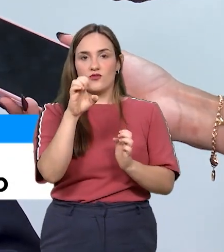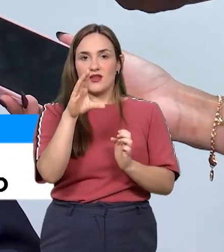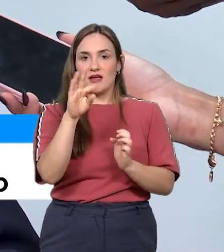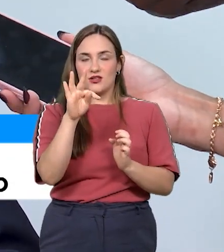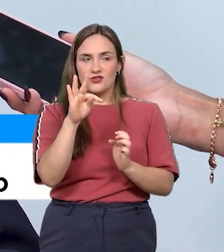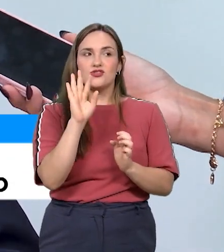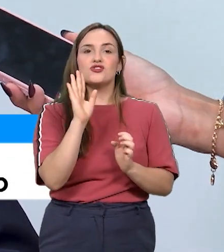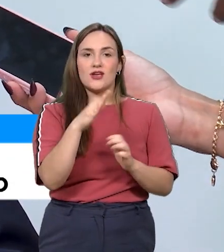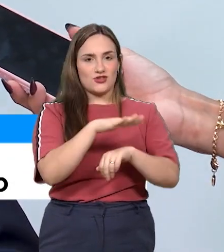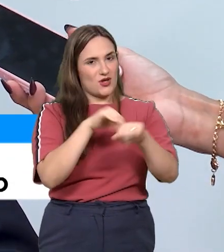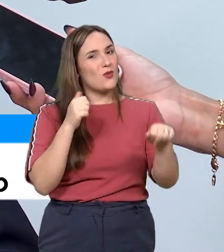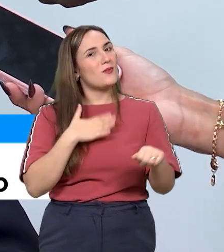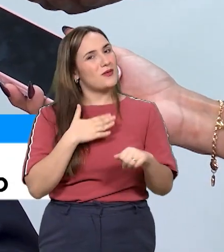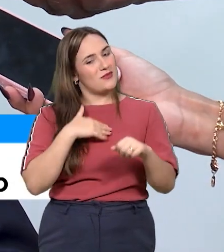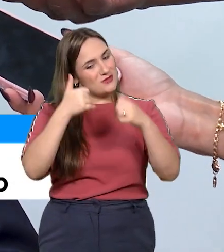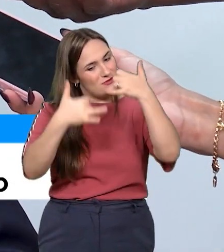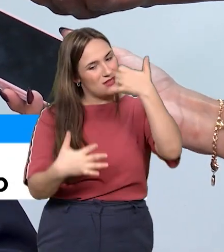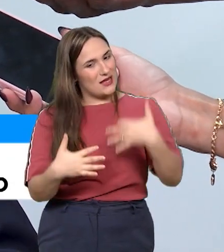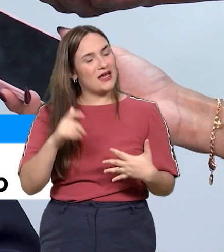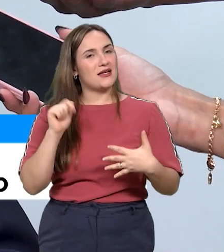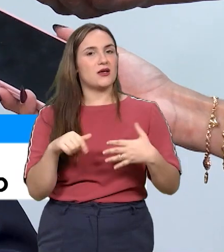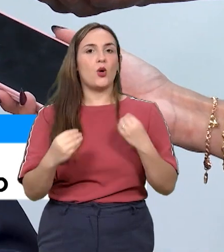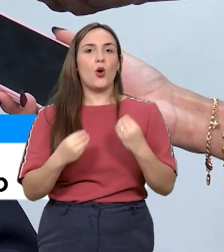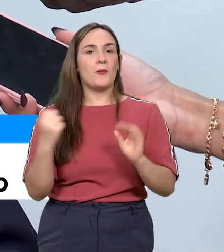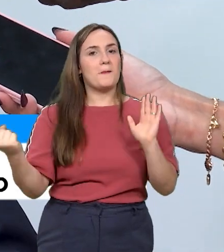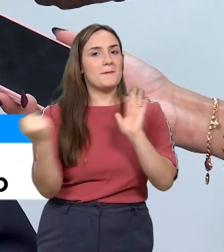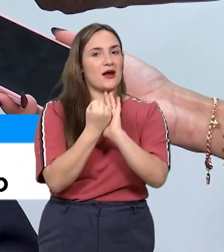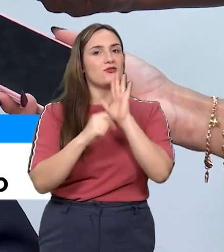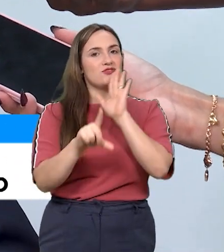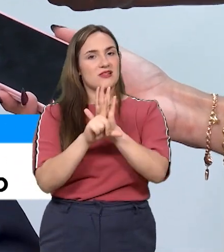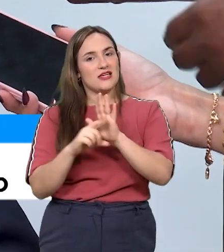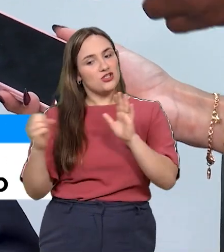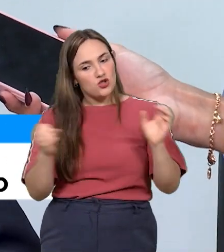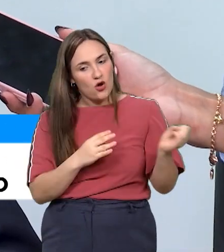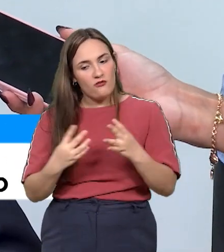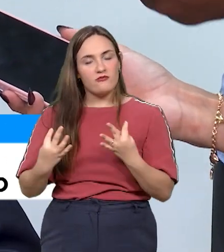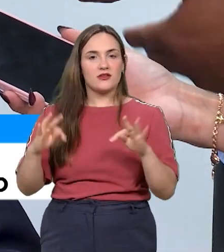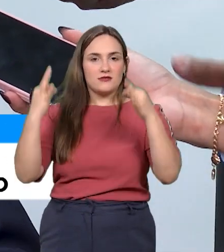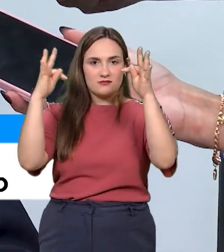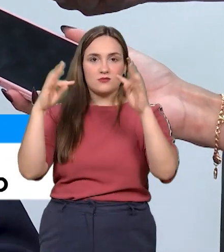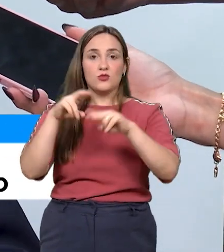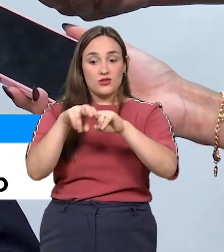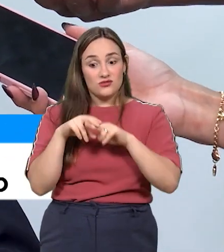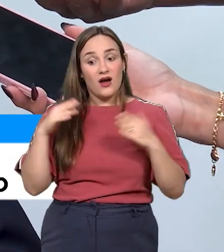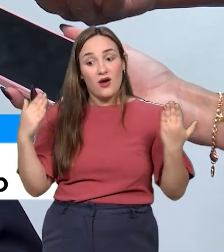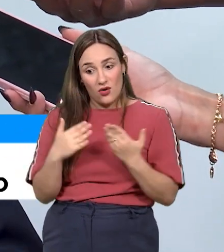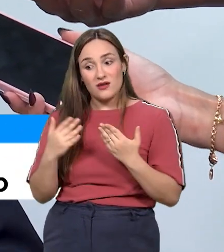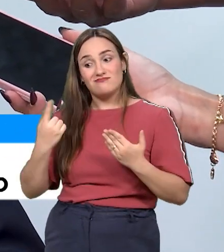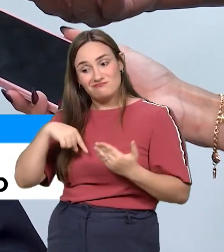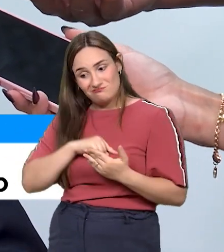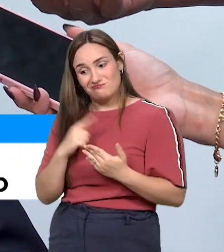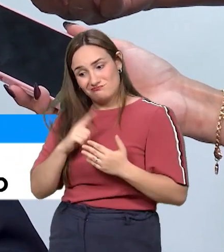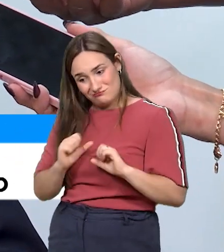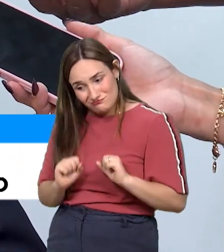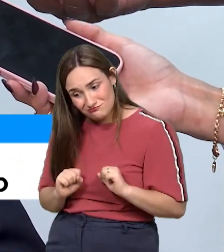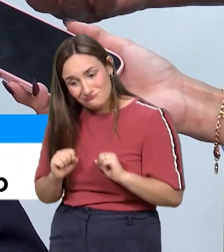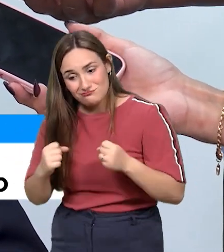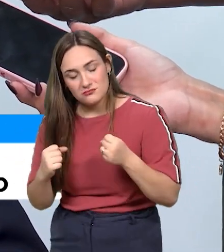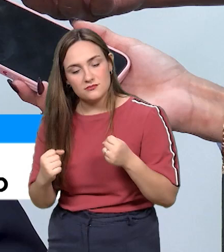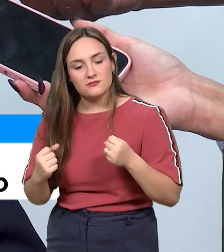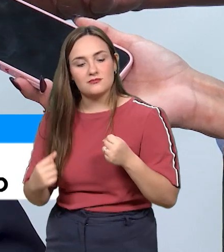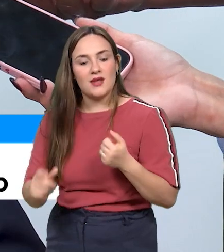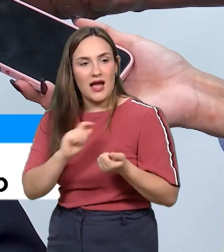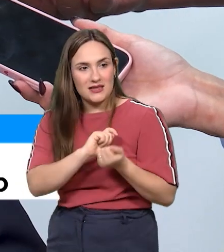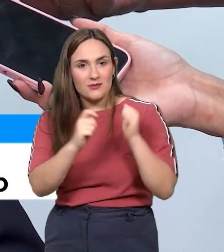sobre o marco legal, é trazer aqui também para a Assembleia do Mato Grosso do Sul a oportunidade dela debruçar sobre a questão e trabalhar